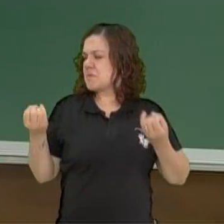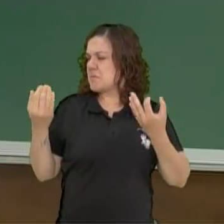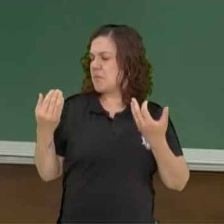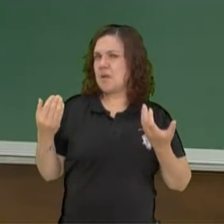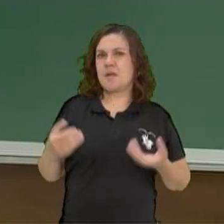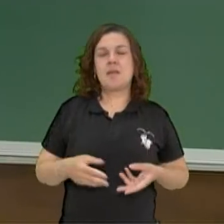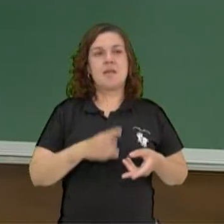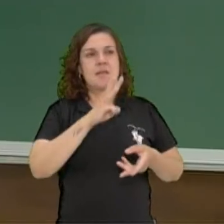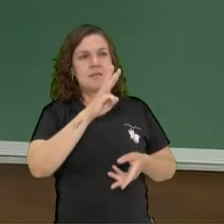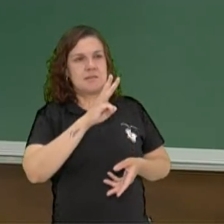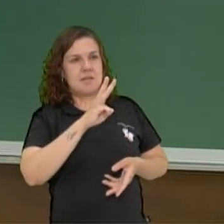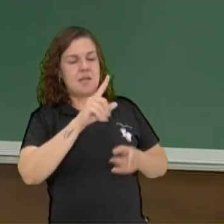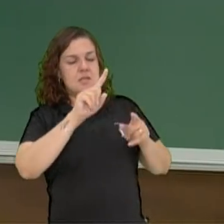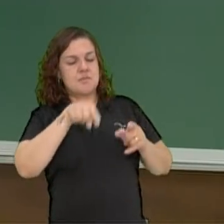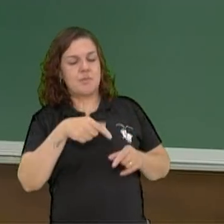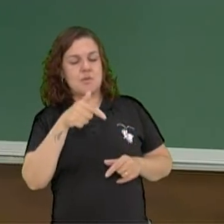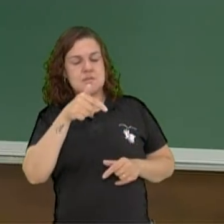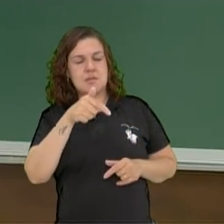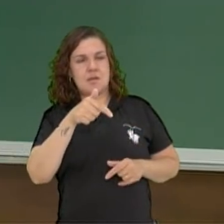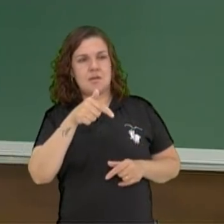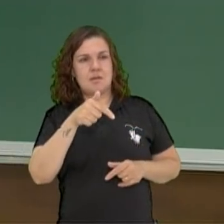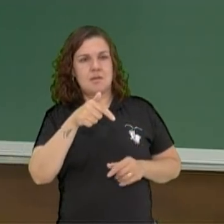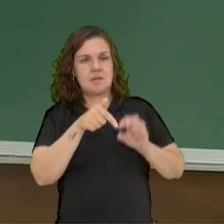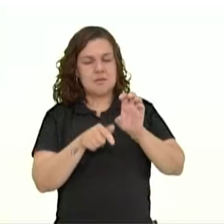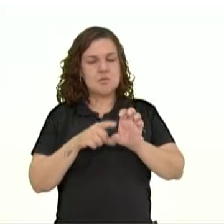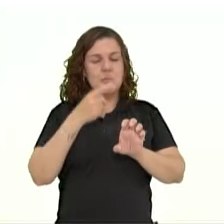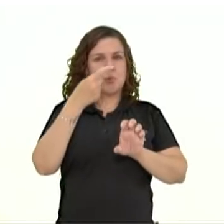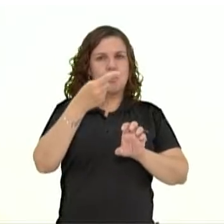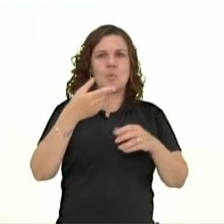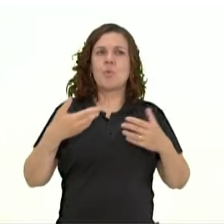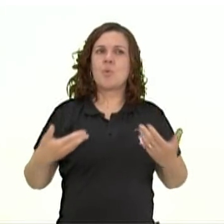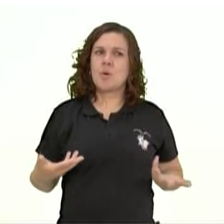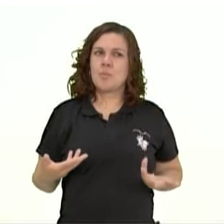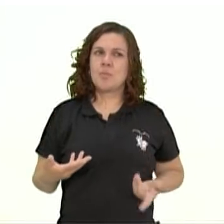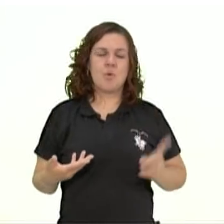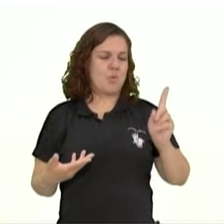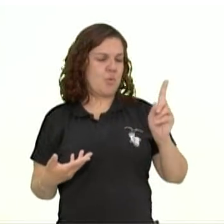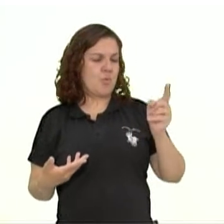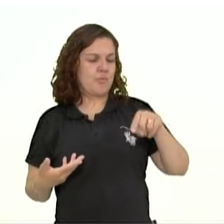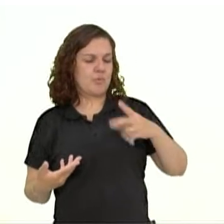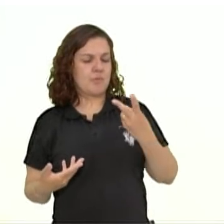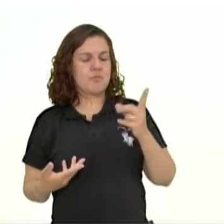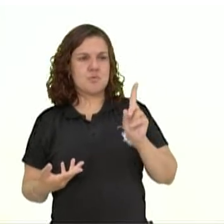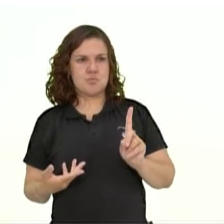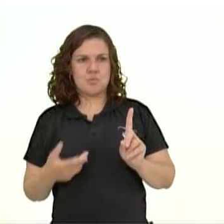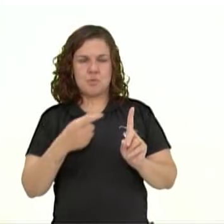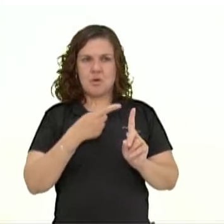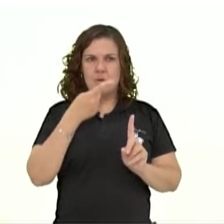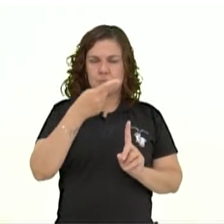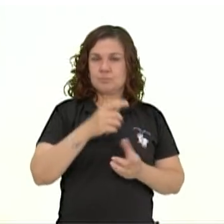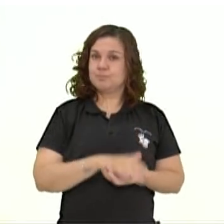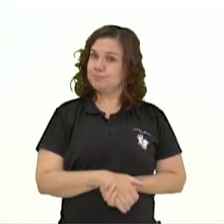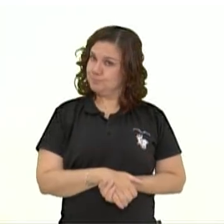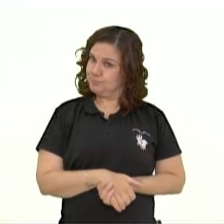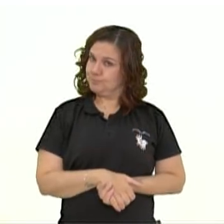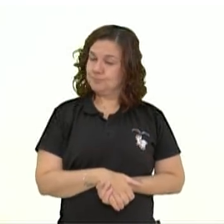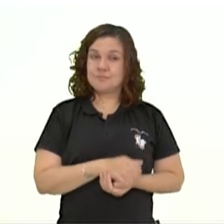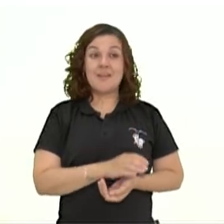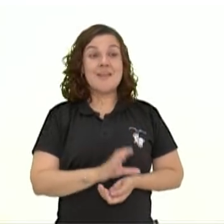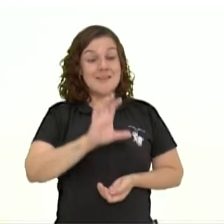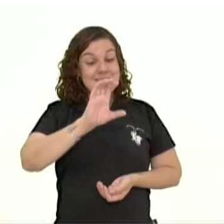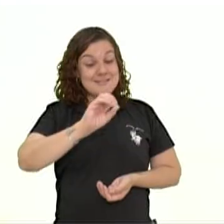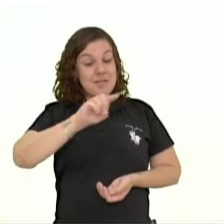que é 3,7 elevado a 1? Você sabe? E quanto que é 1,21 elevado a 1?